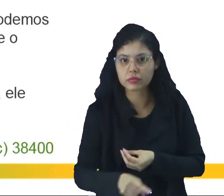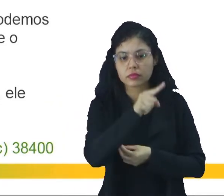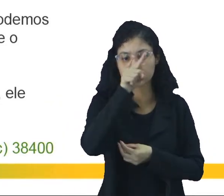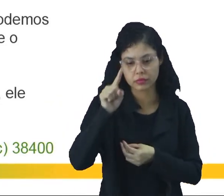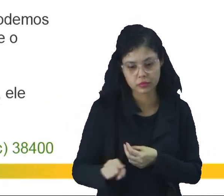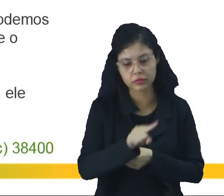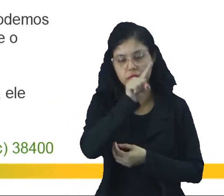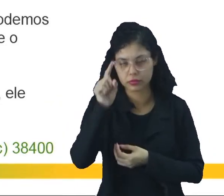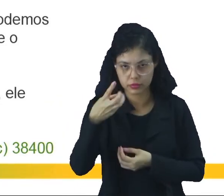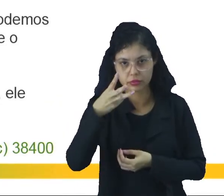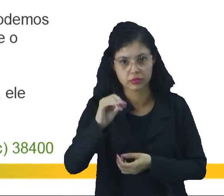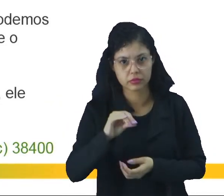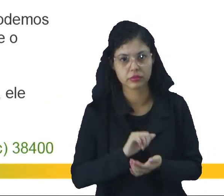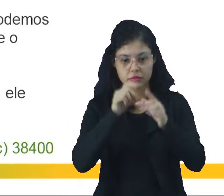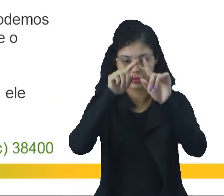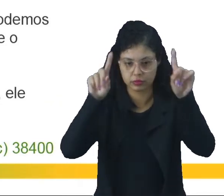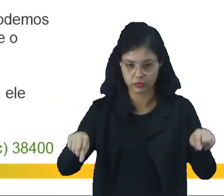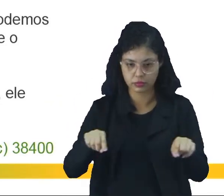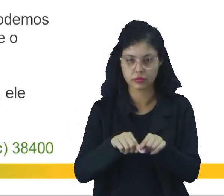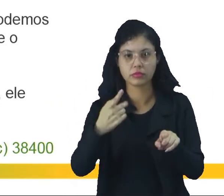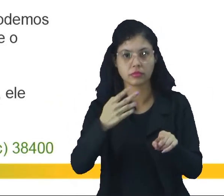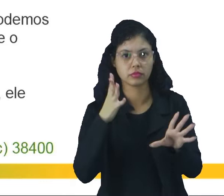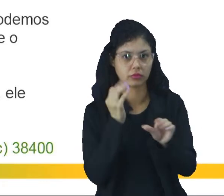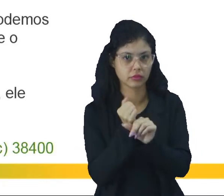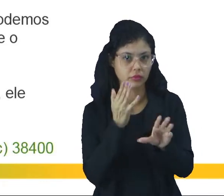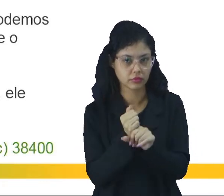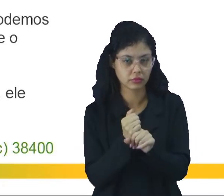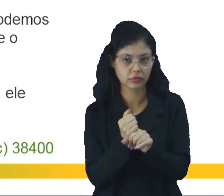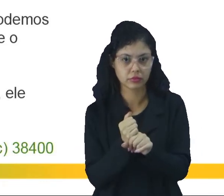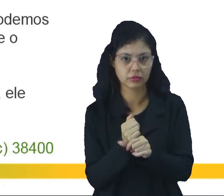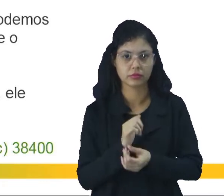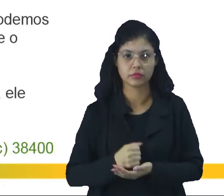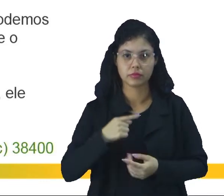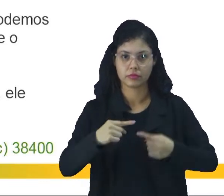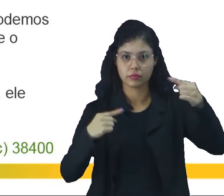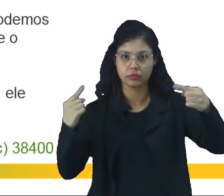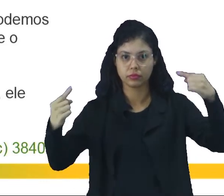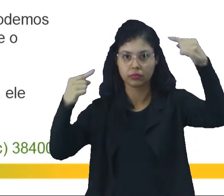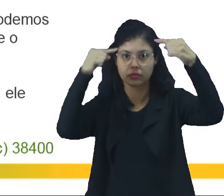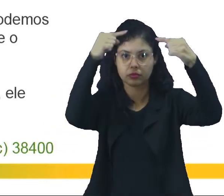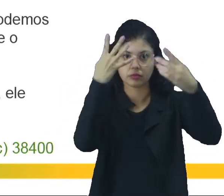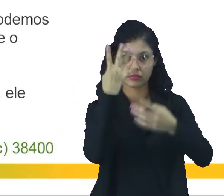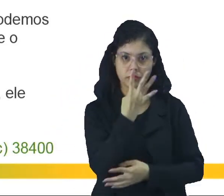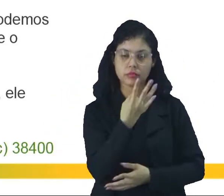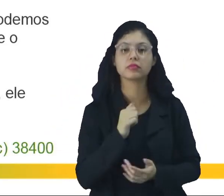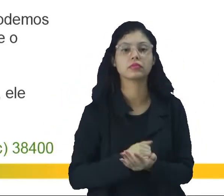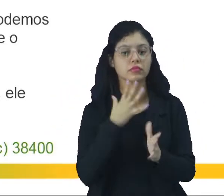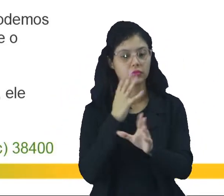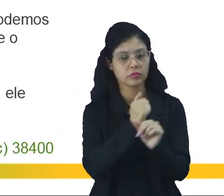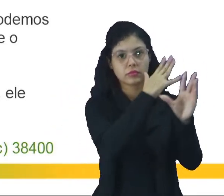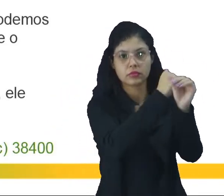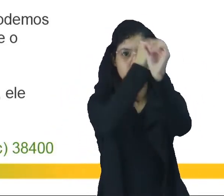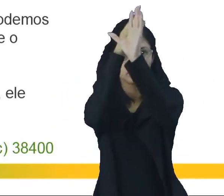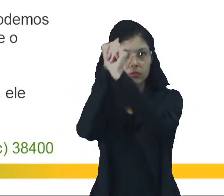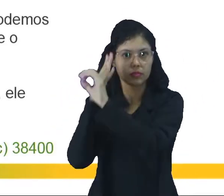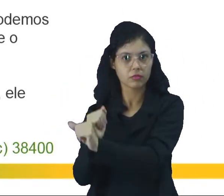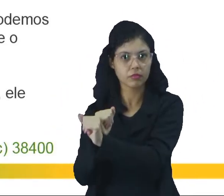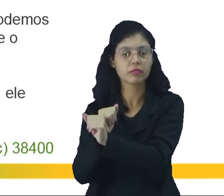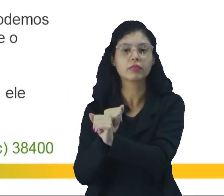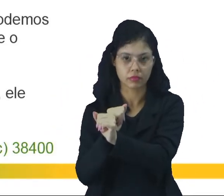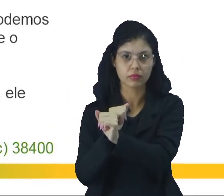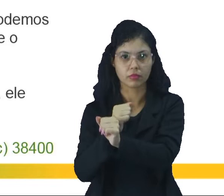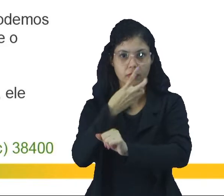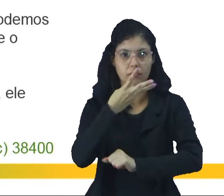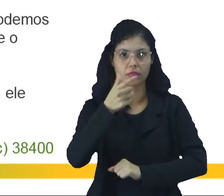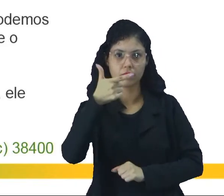no quarteirão quadrado. Perímetro é a soma dos lados, então o quadrado tem 4 lados e cada lado mede 320,